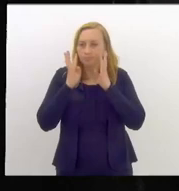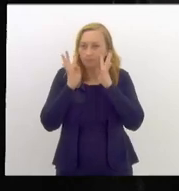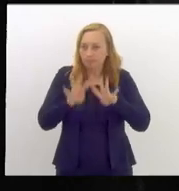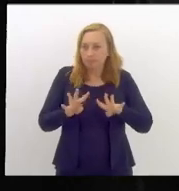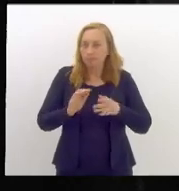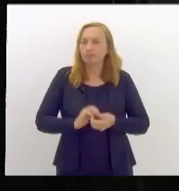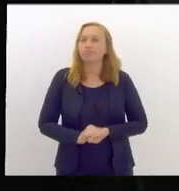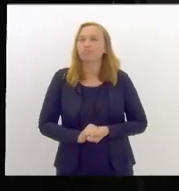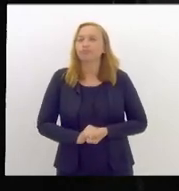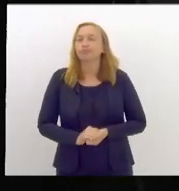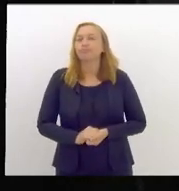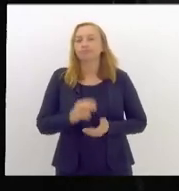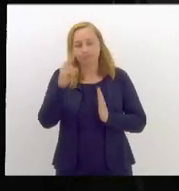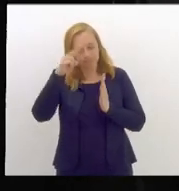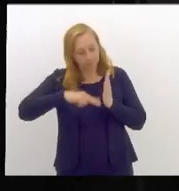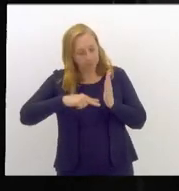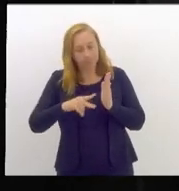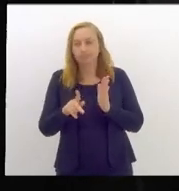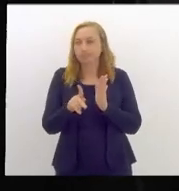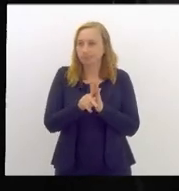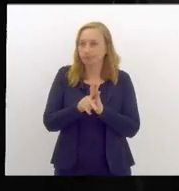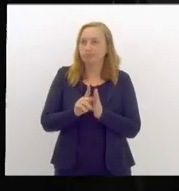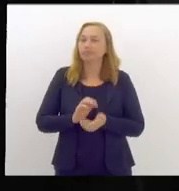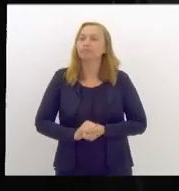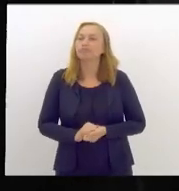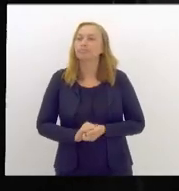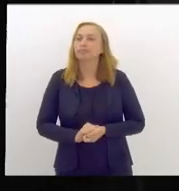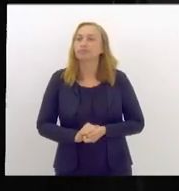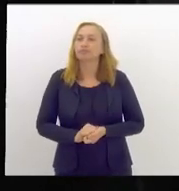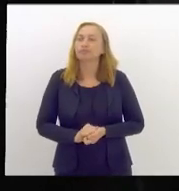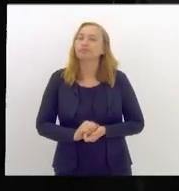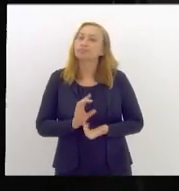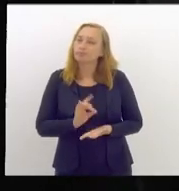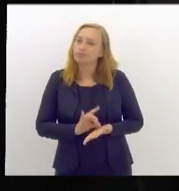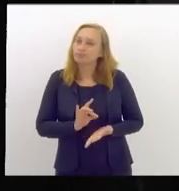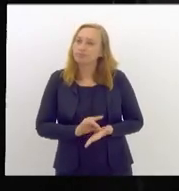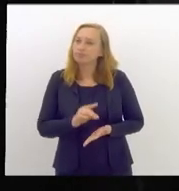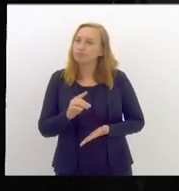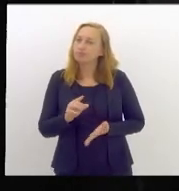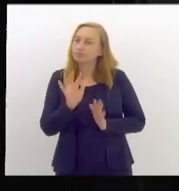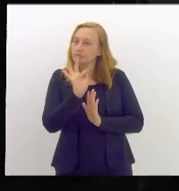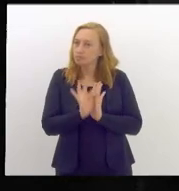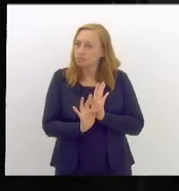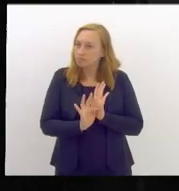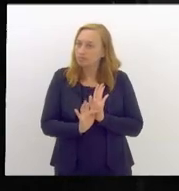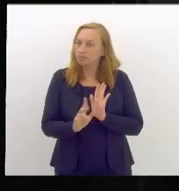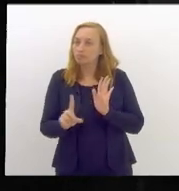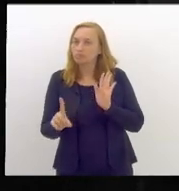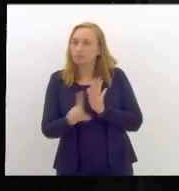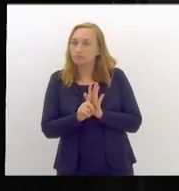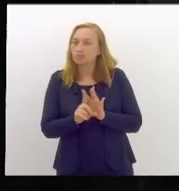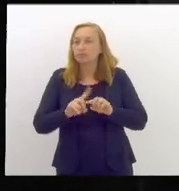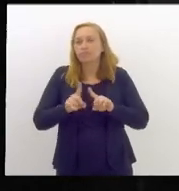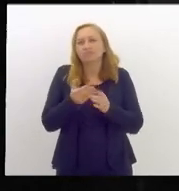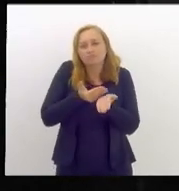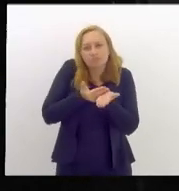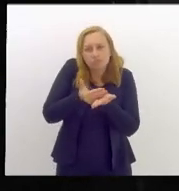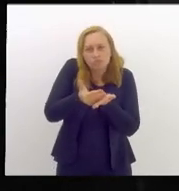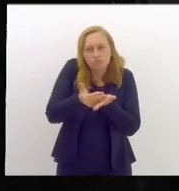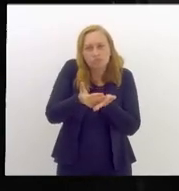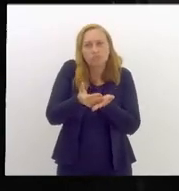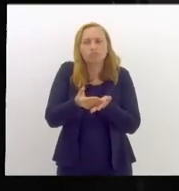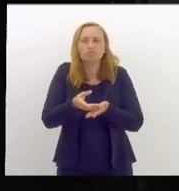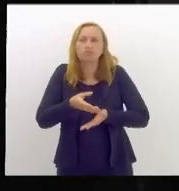chamou atenção lendo o projeto foi na verdade não texto da lei em si Mas o início da